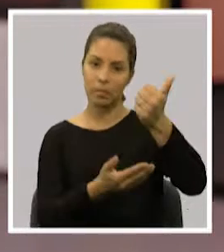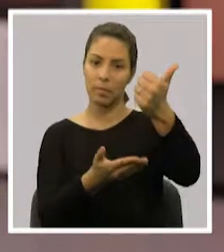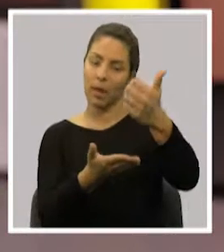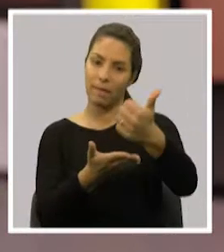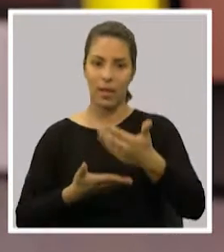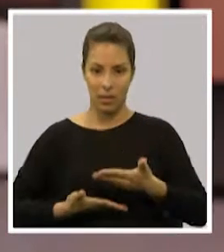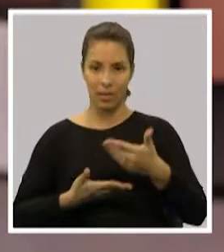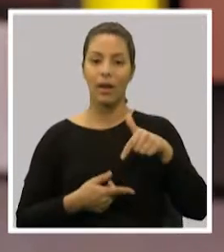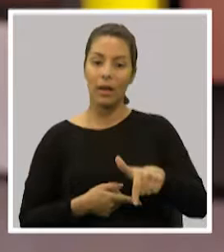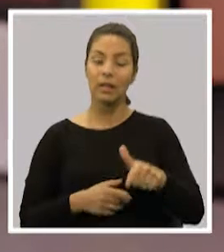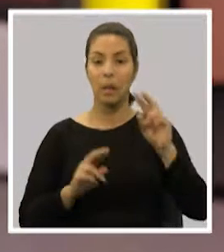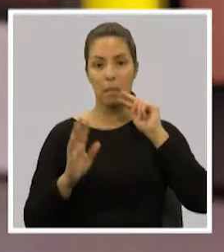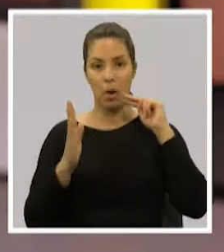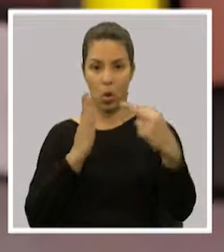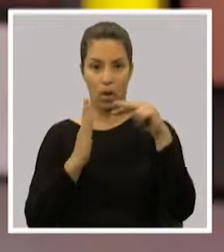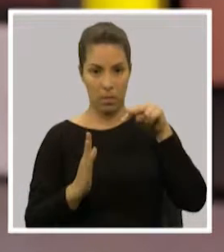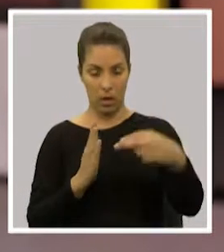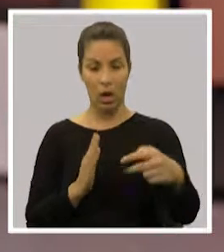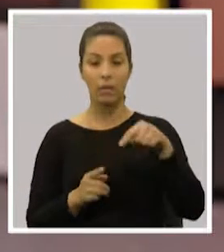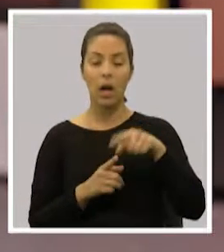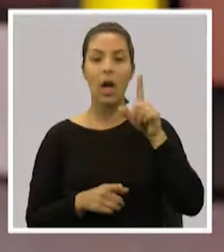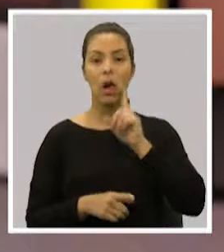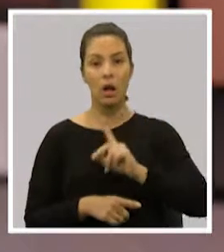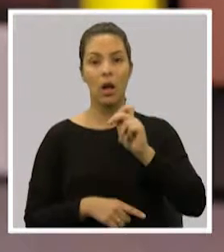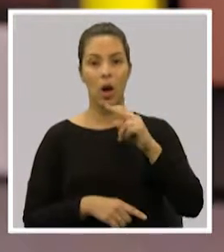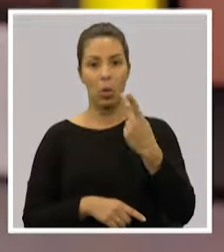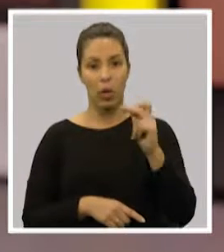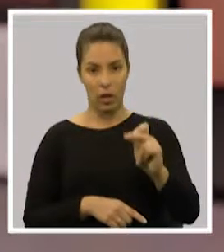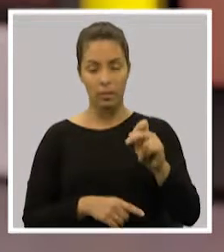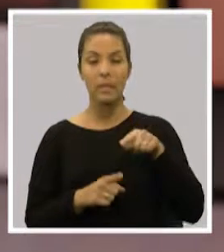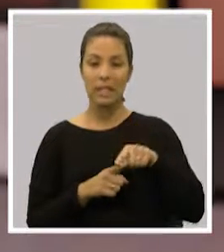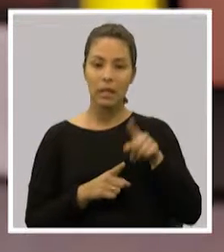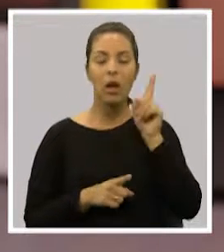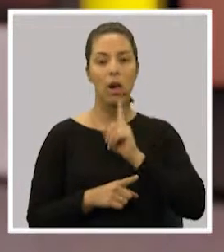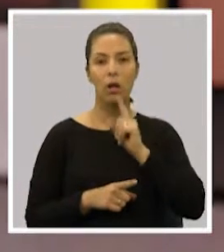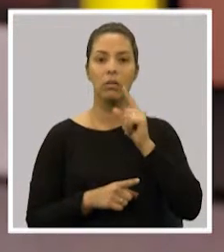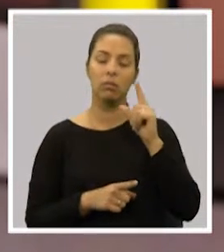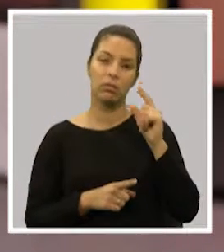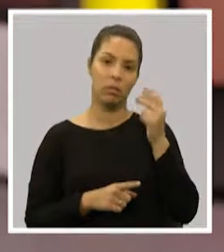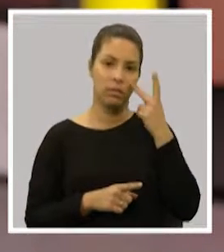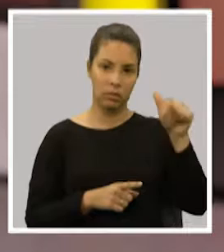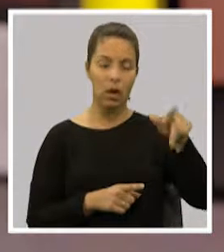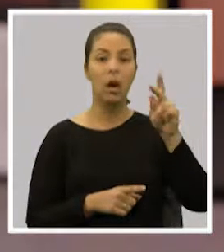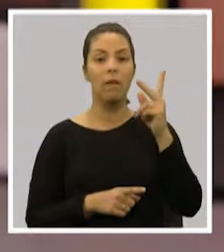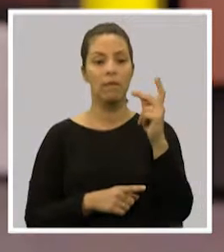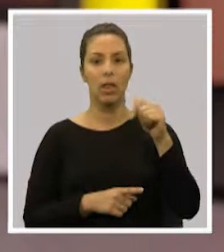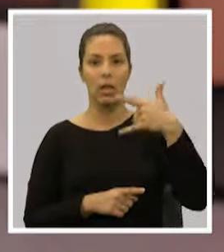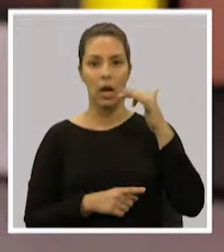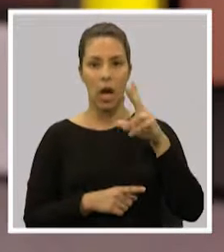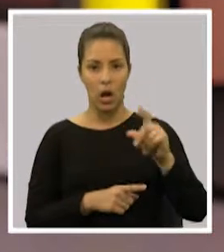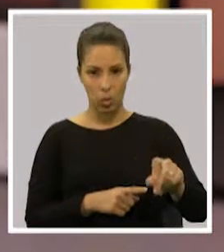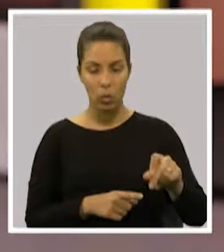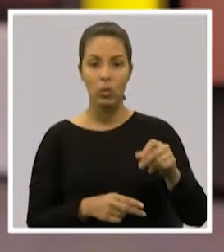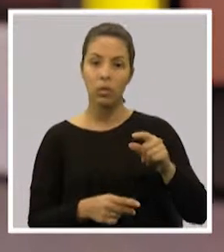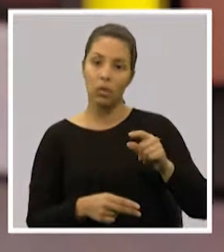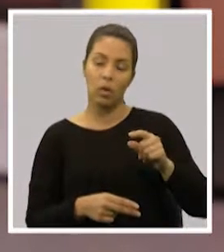Olá, seja bem-vindo ao Panorâmica. Hoje connosco temos Aura Miguel, uma jornalista acreditada no Vaticano há mais de 30 anos.